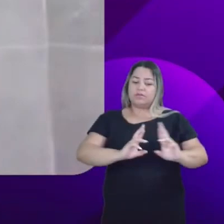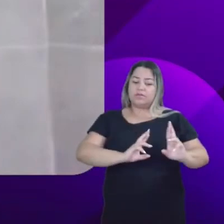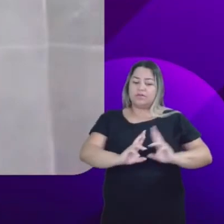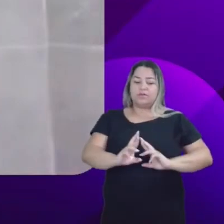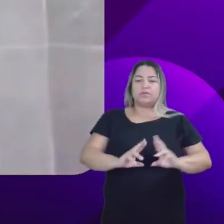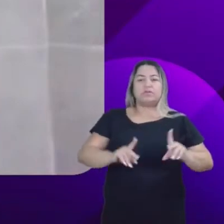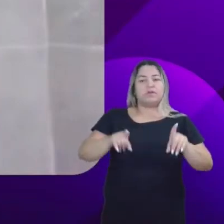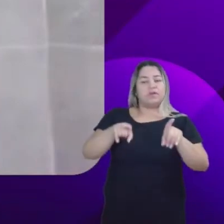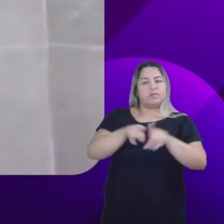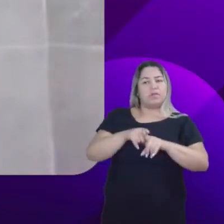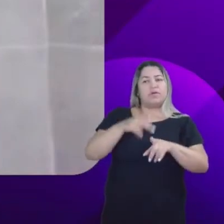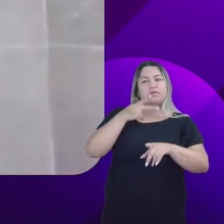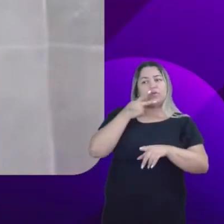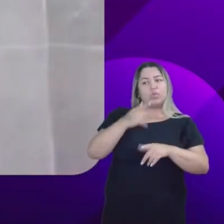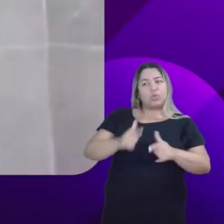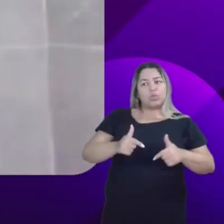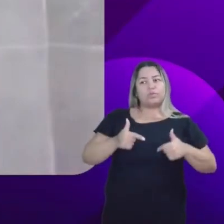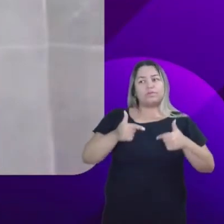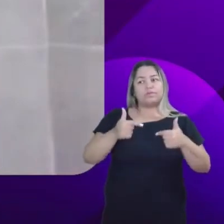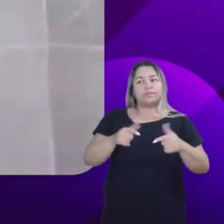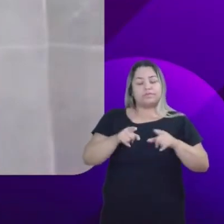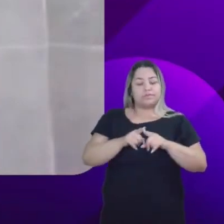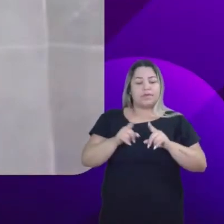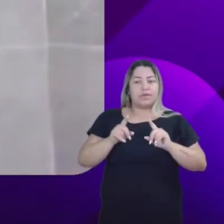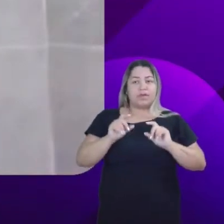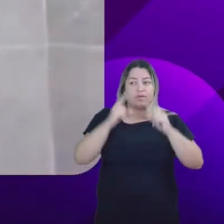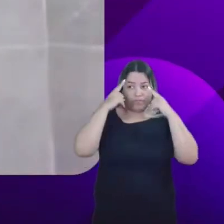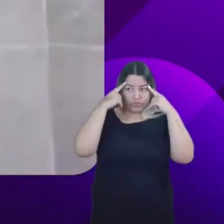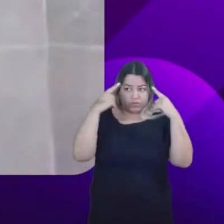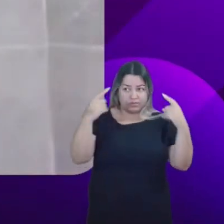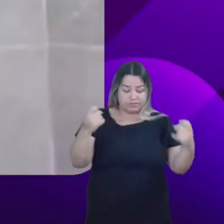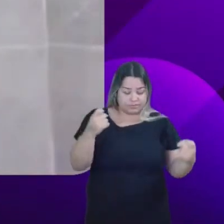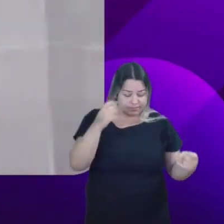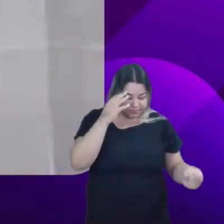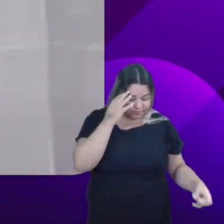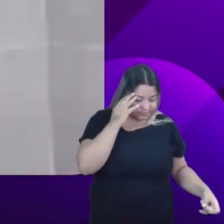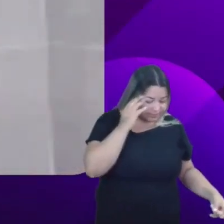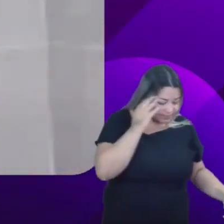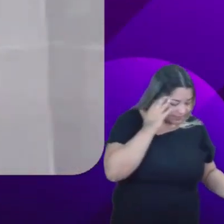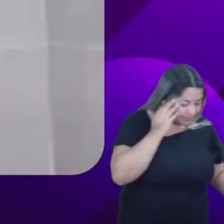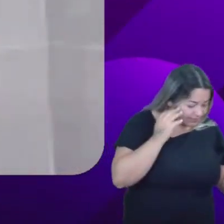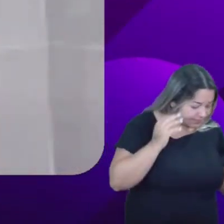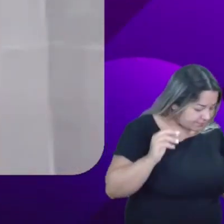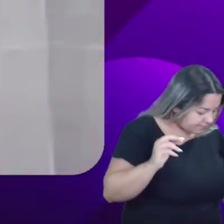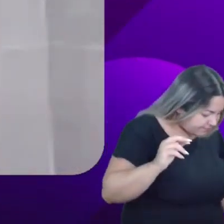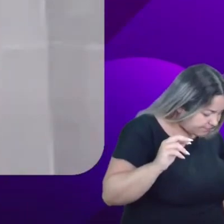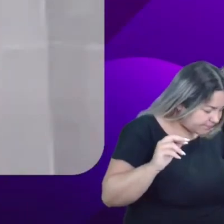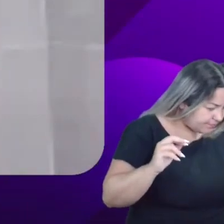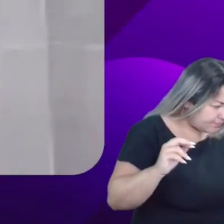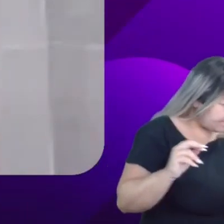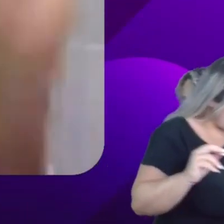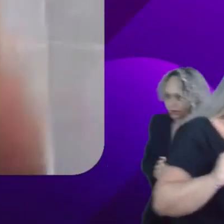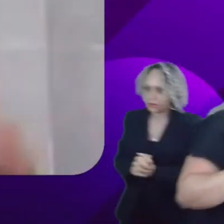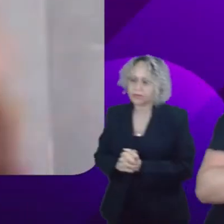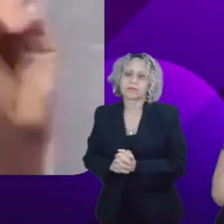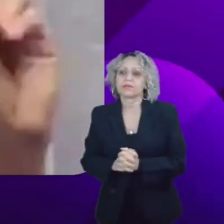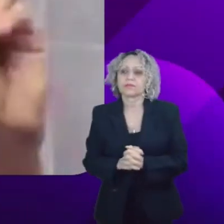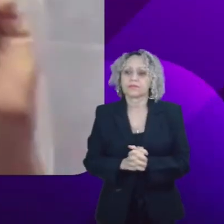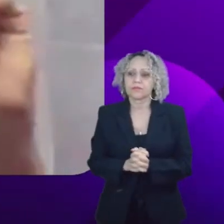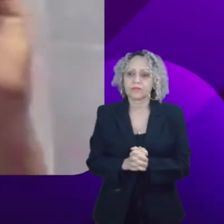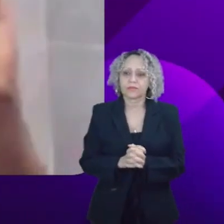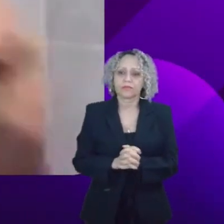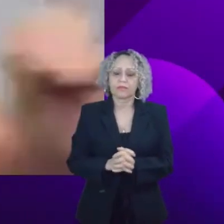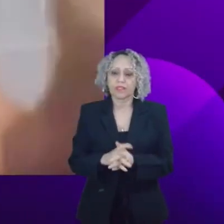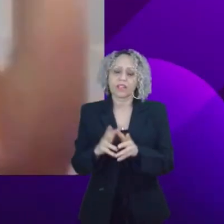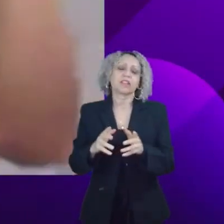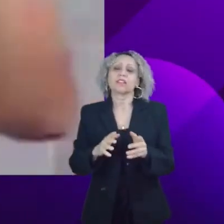ao tratar do enfrentamento à violência contra as mulheres, o combate à violência precisa ser discutido no âmbito da